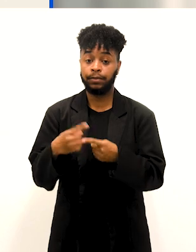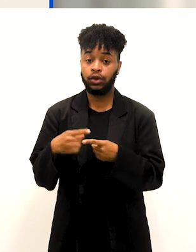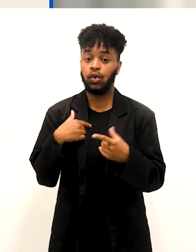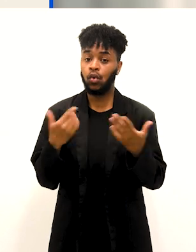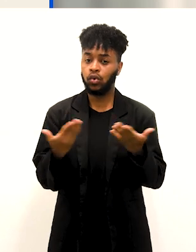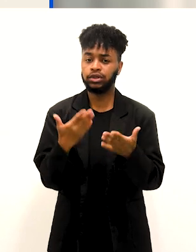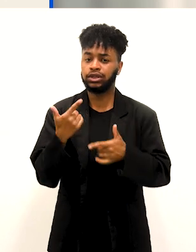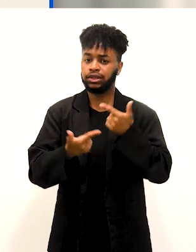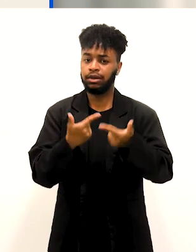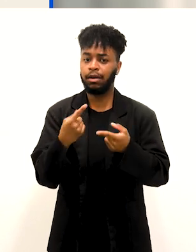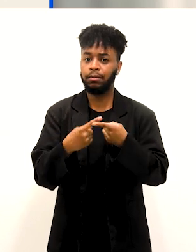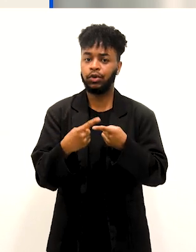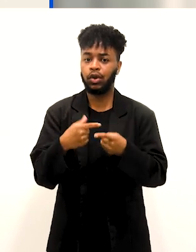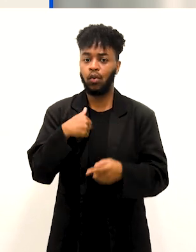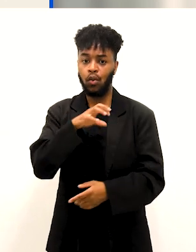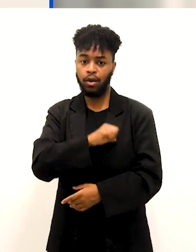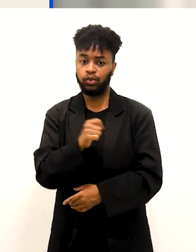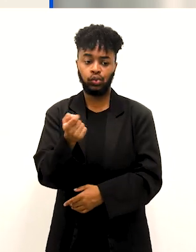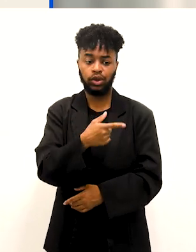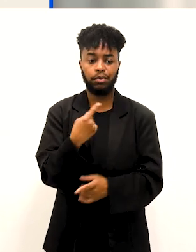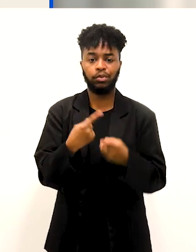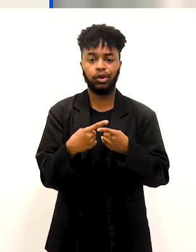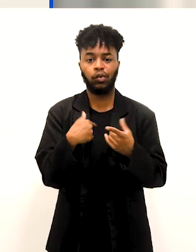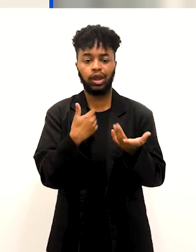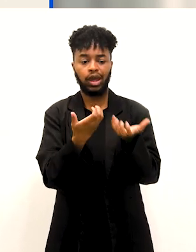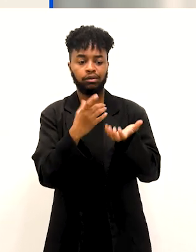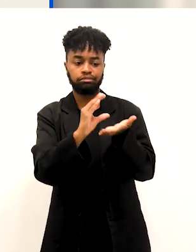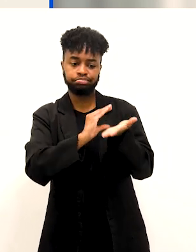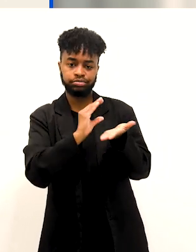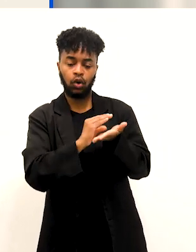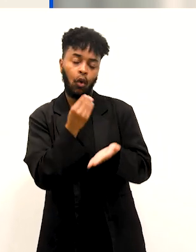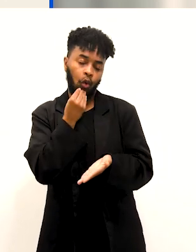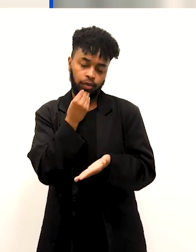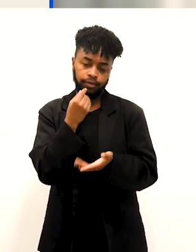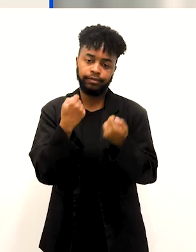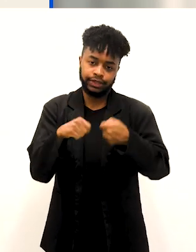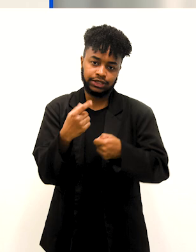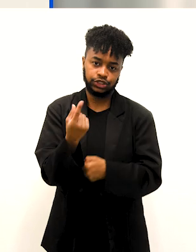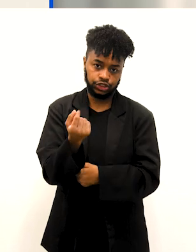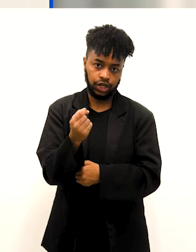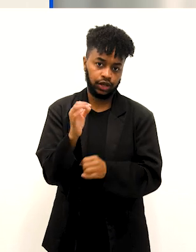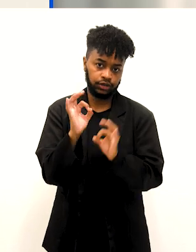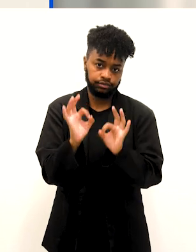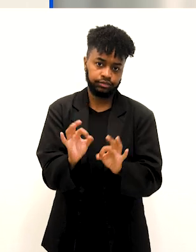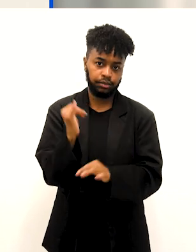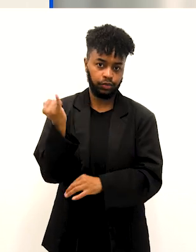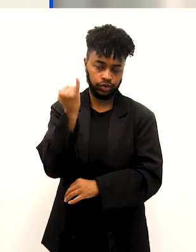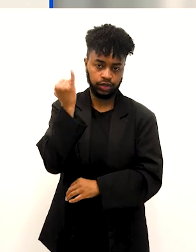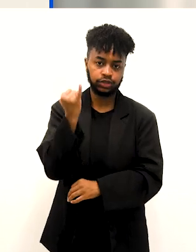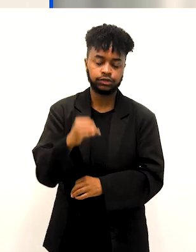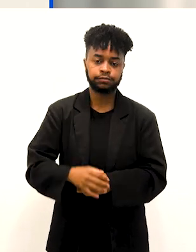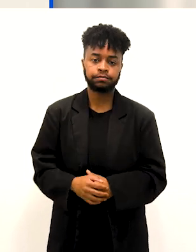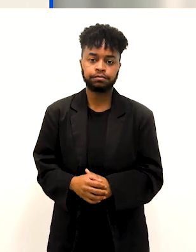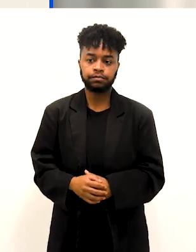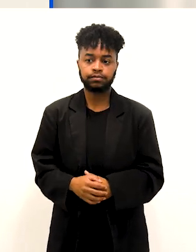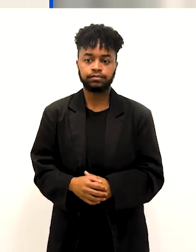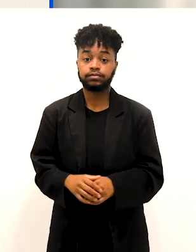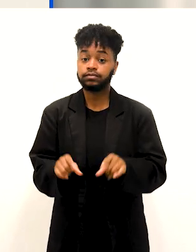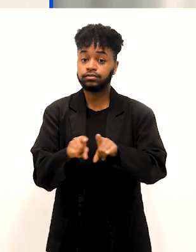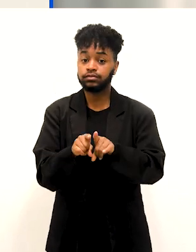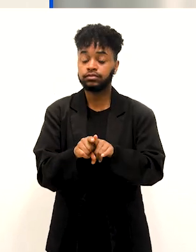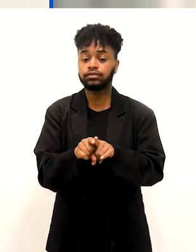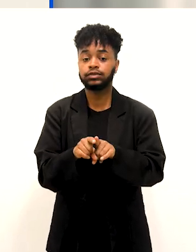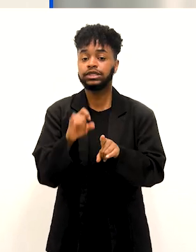trabalho muito mais por amor e prazer do que por dinheiro só. Claro que o componente financeiro ele é importante, a gente precisa dele, né? Até